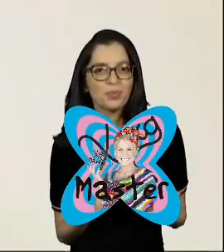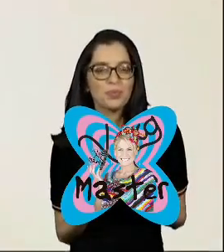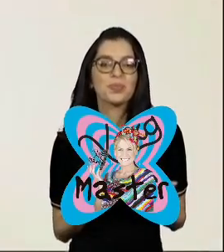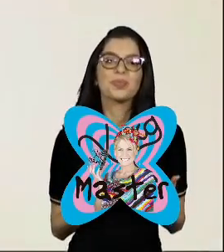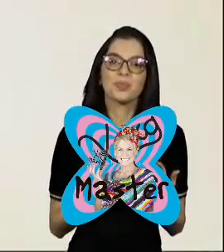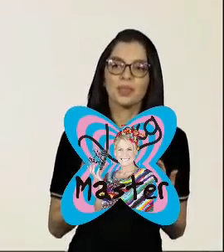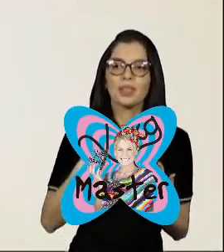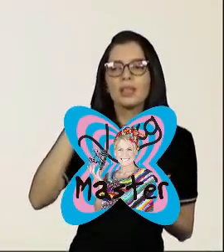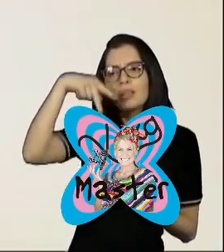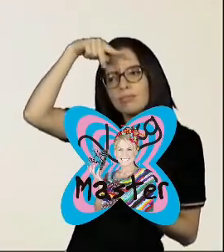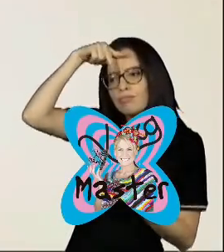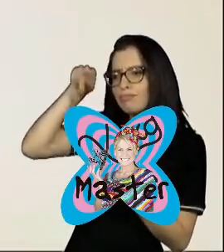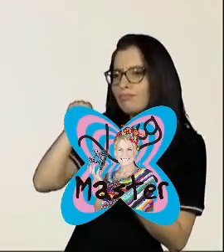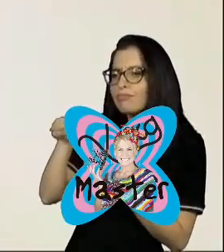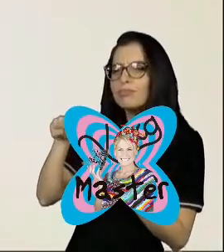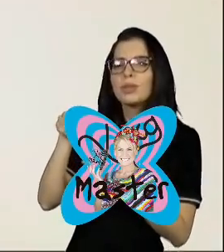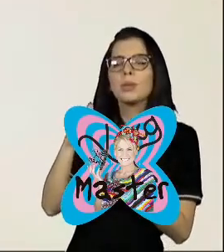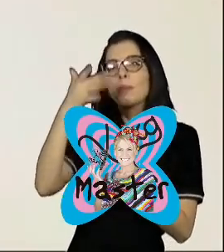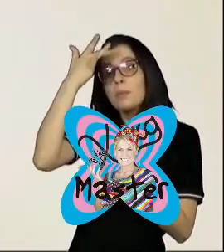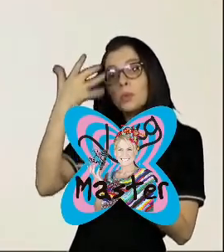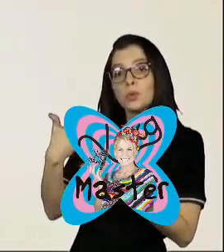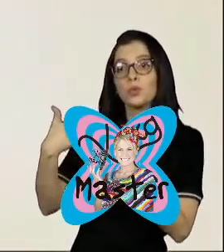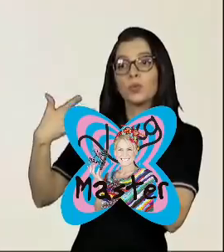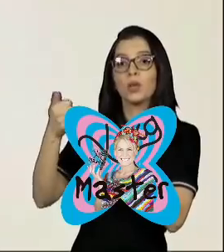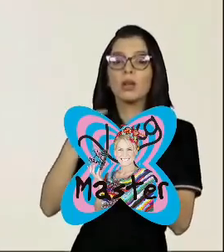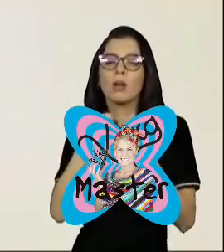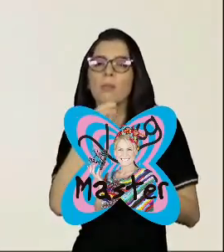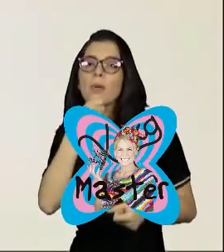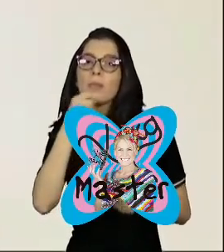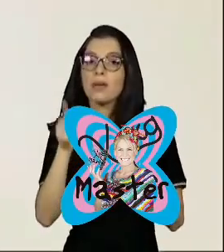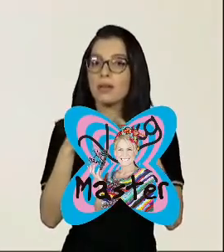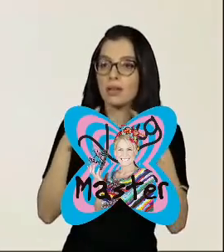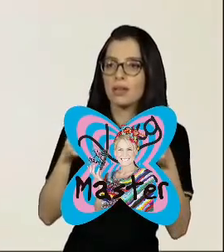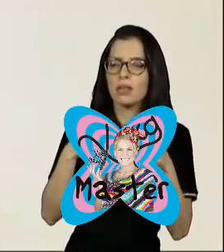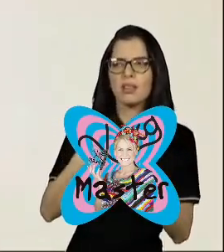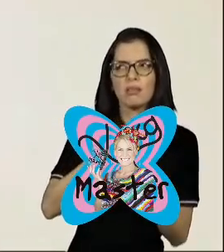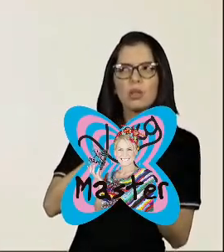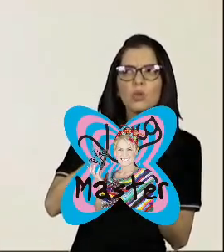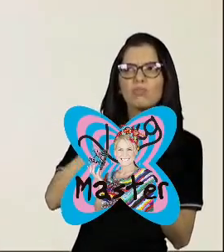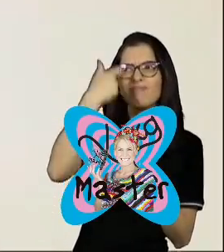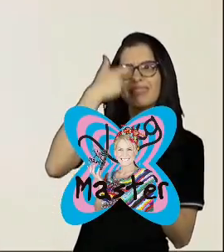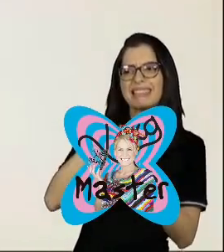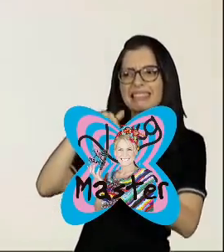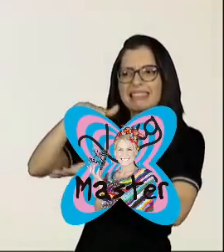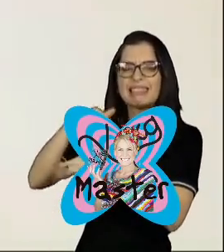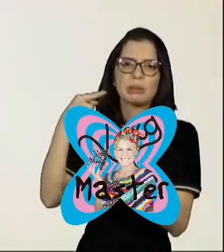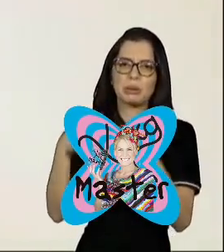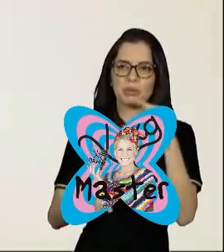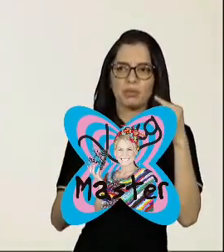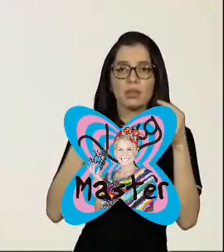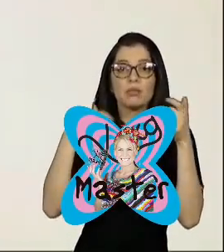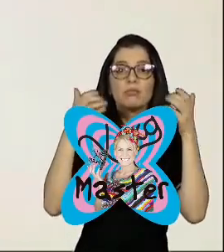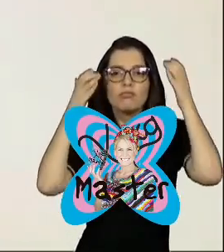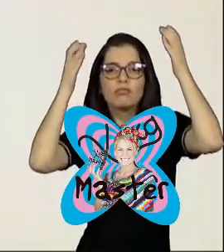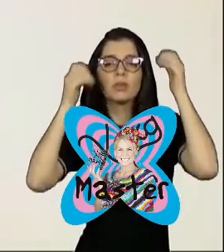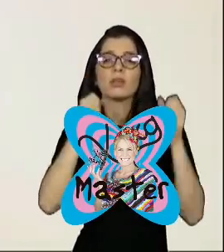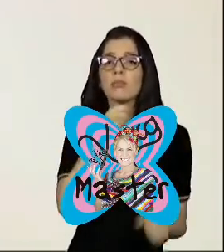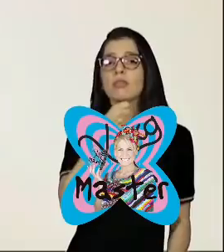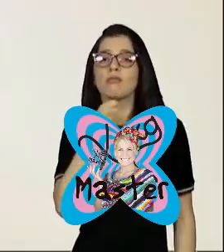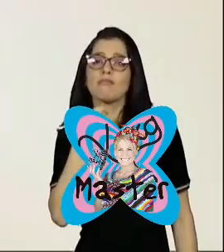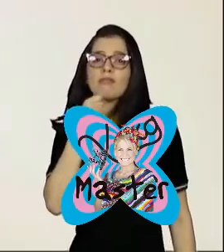capitão aza só recebia pessoas que cantavam tão longe de mim imaginar que eu poderia ir no Capitão aza Chacrinha também só receber